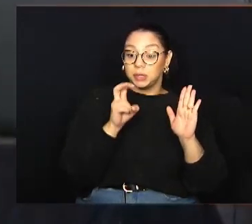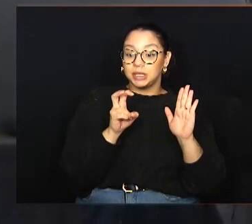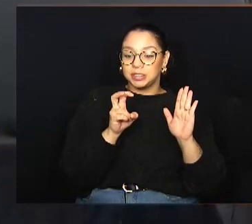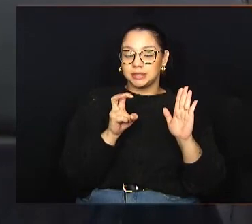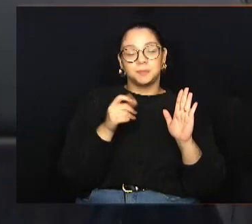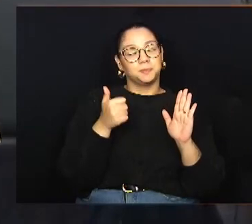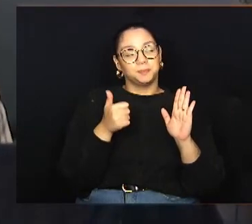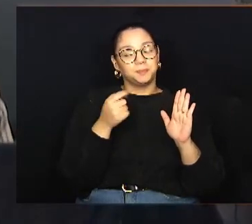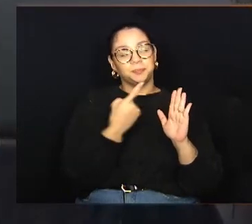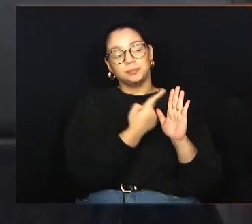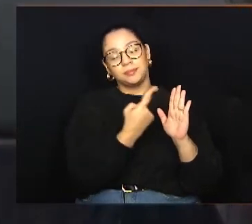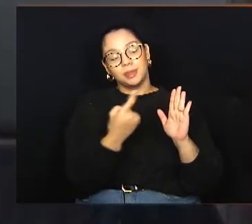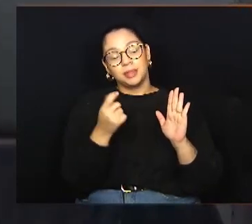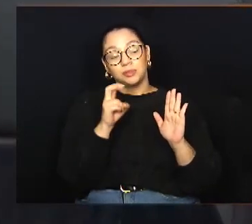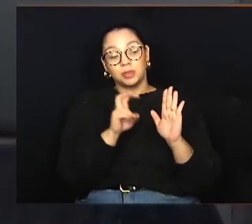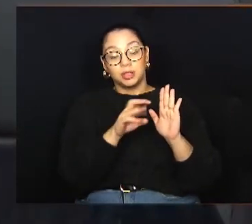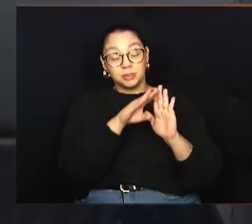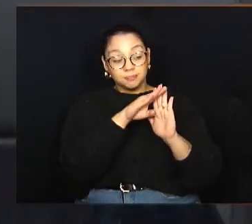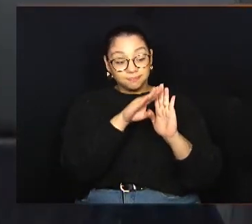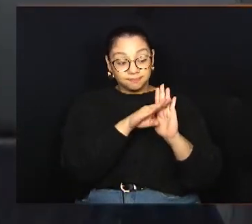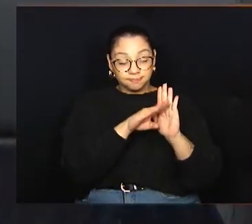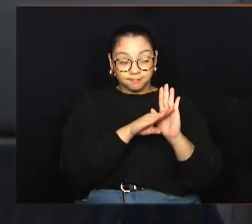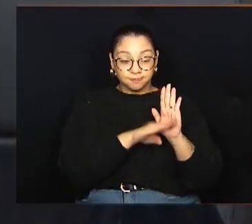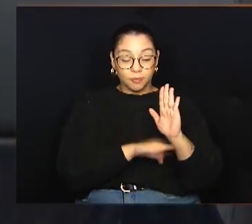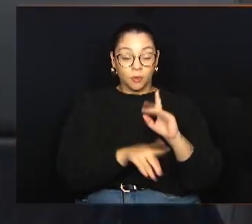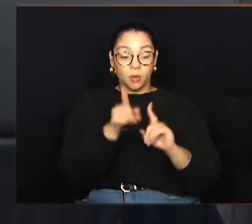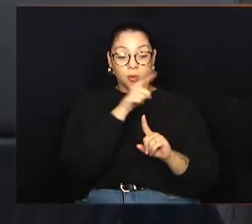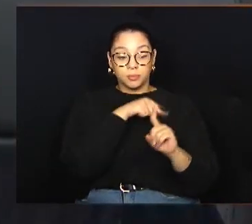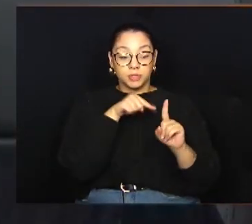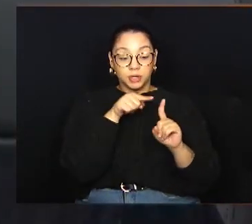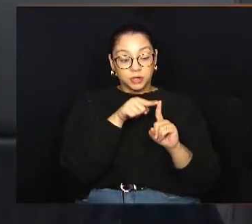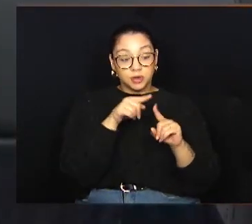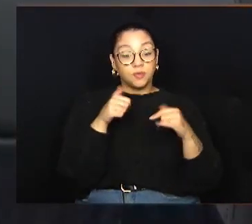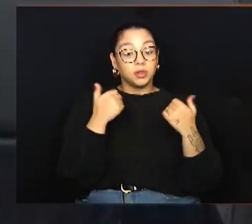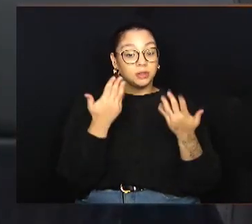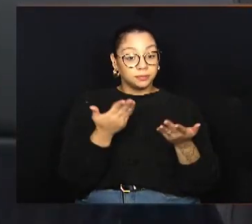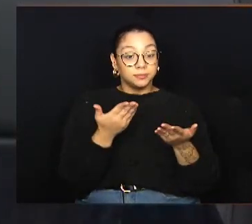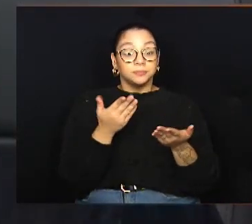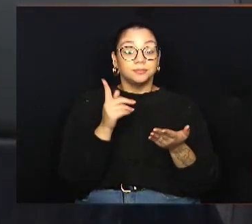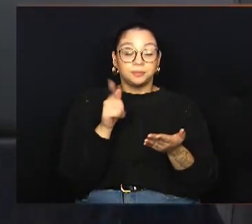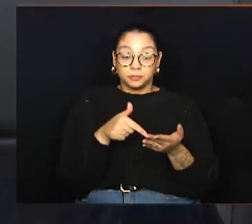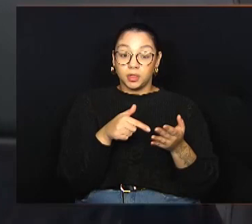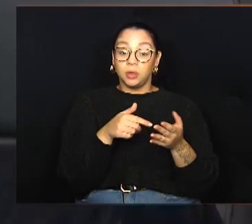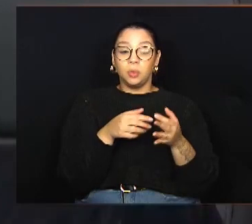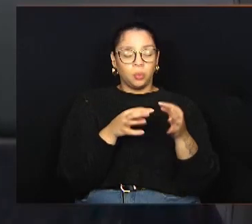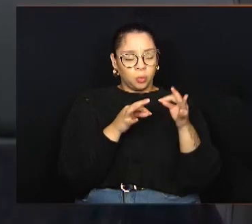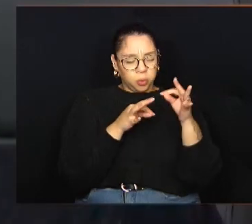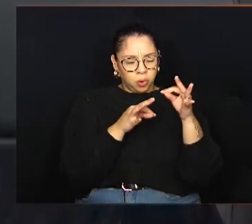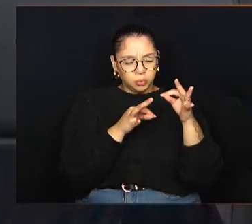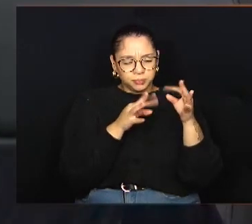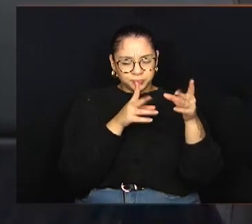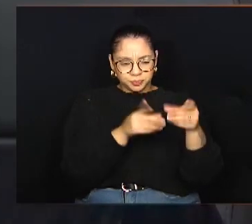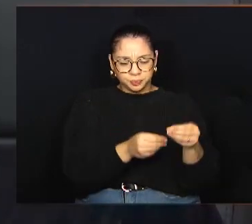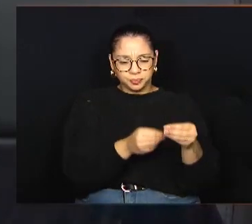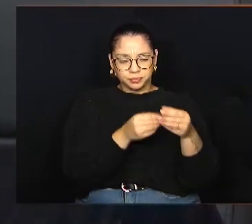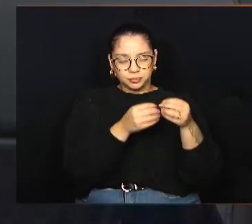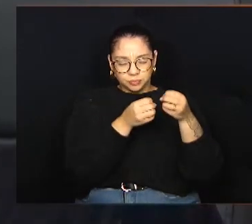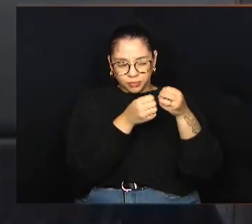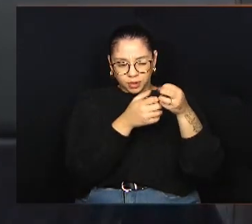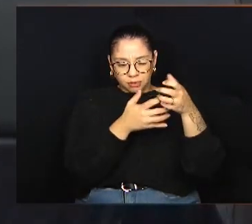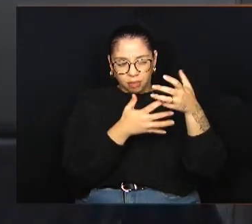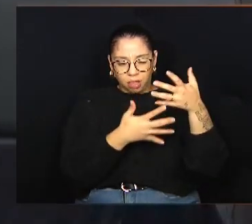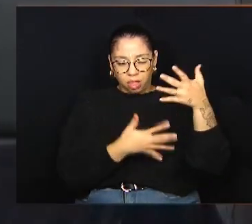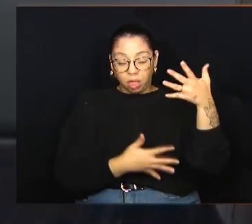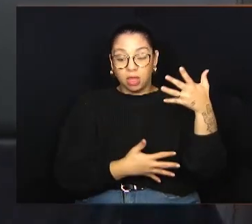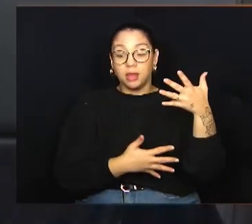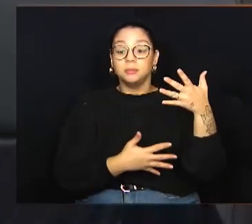São 115 ações, então, 115 metas, então ele é muito abrangente, ele é muito complexo, ele fala de várias